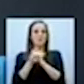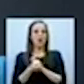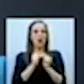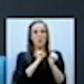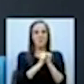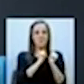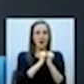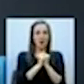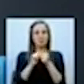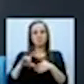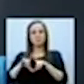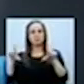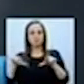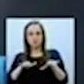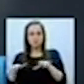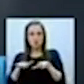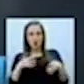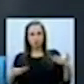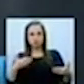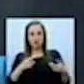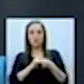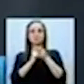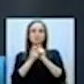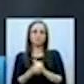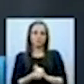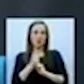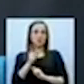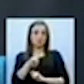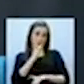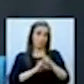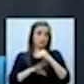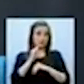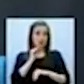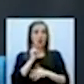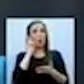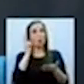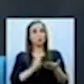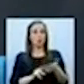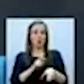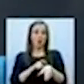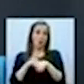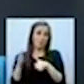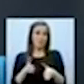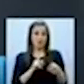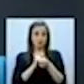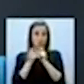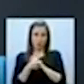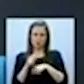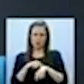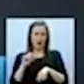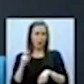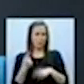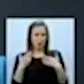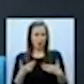o digital em termos das aprendizagens e em termos das leituras. Eu julgo que estamos numa fase de mudança acelerada que